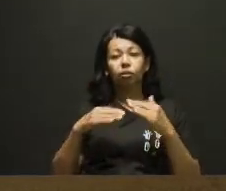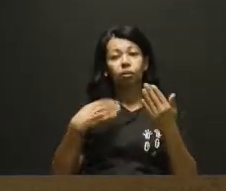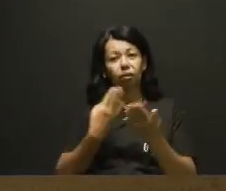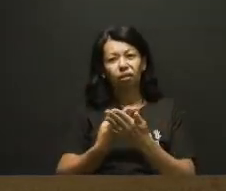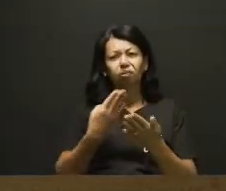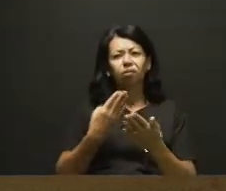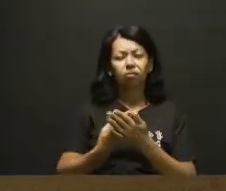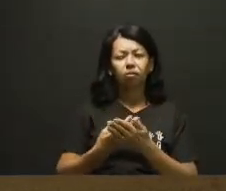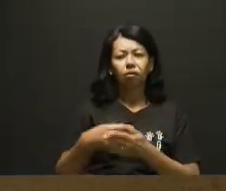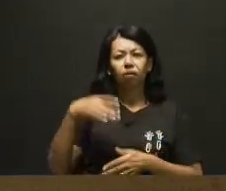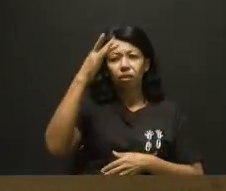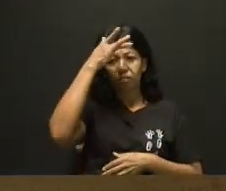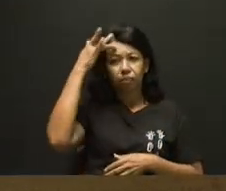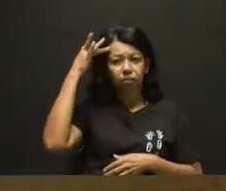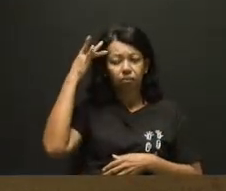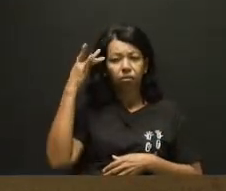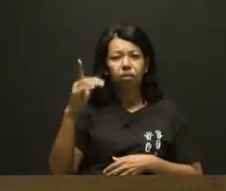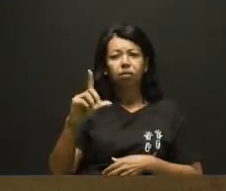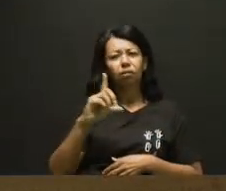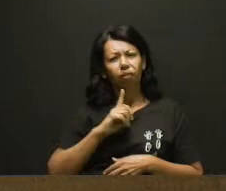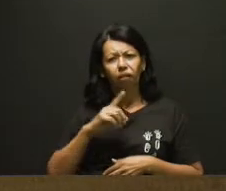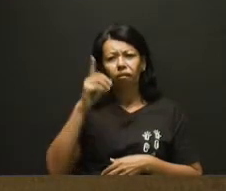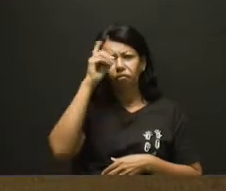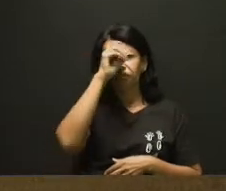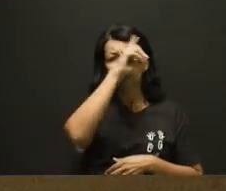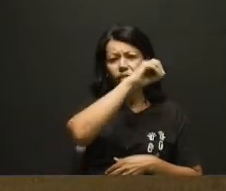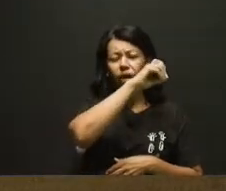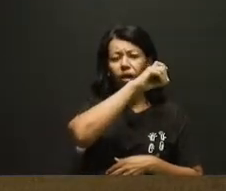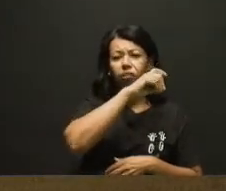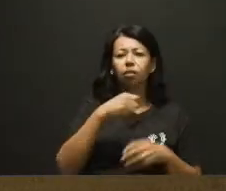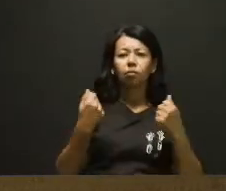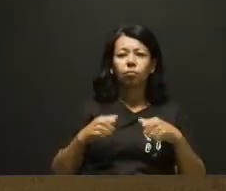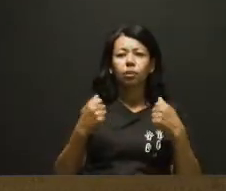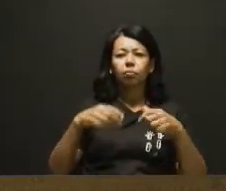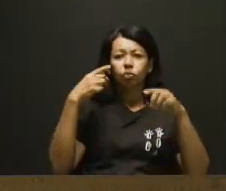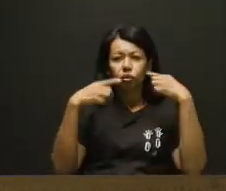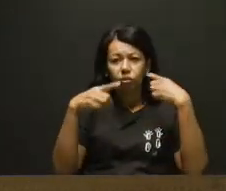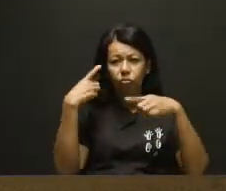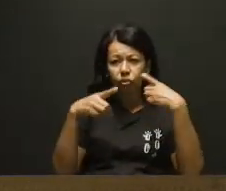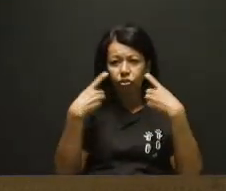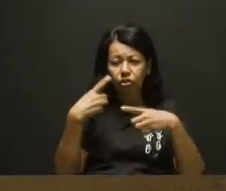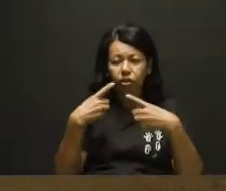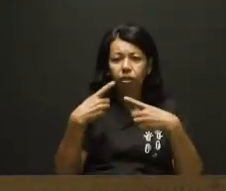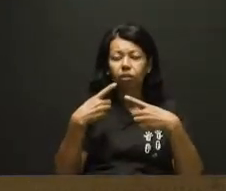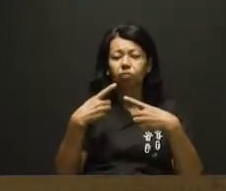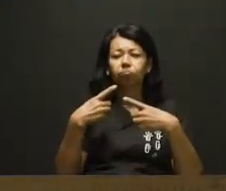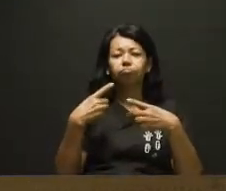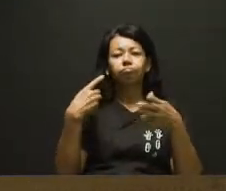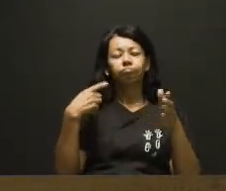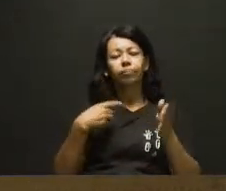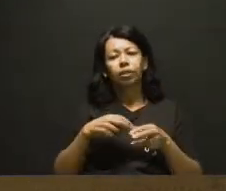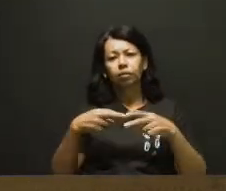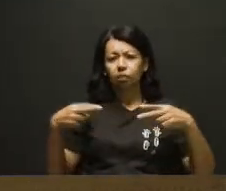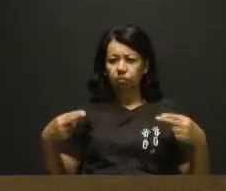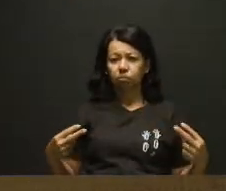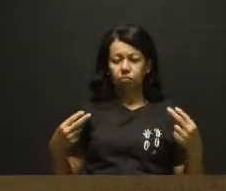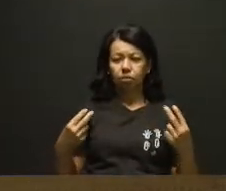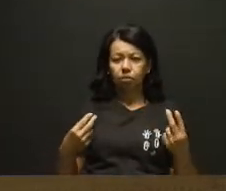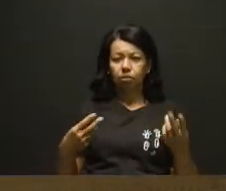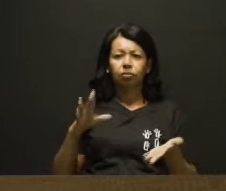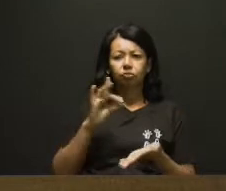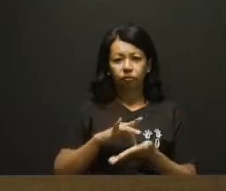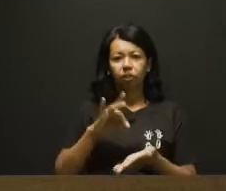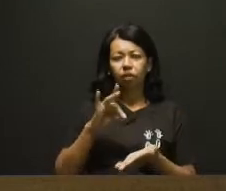às pessoas em dificuldades então nós precisamos de fato discutir profundamente essas questões é e isso